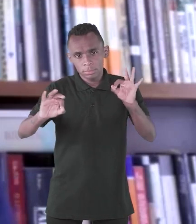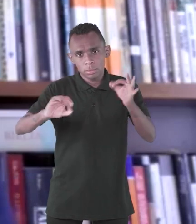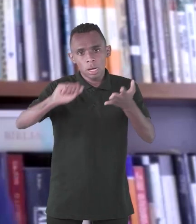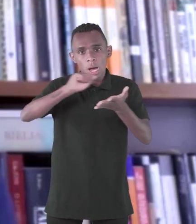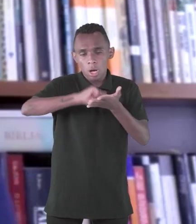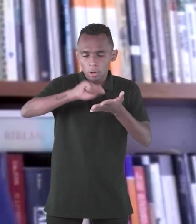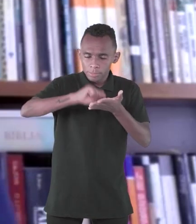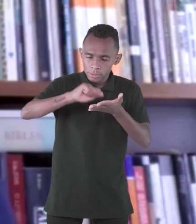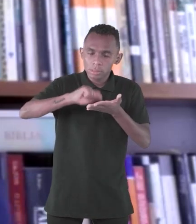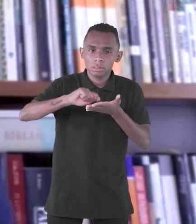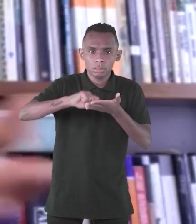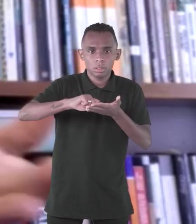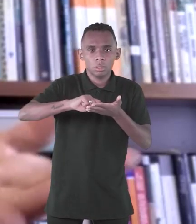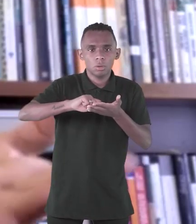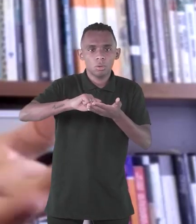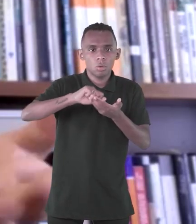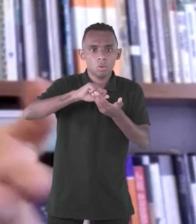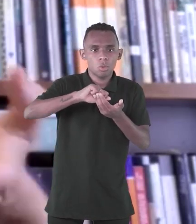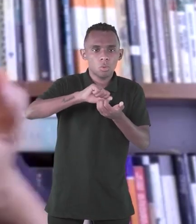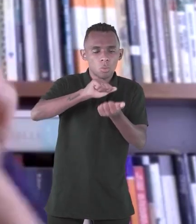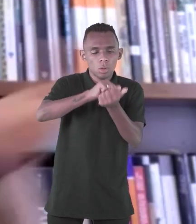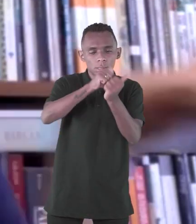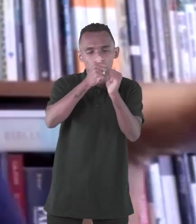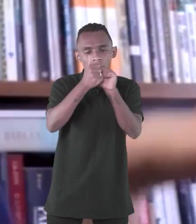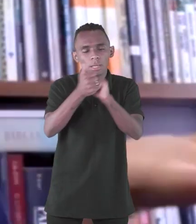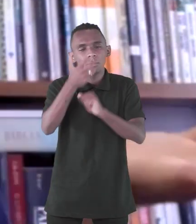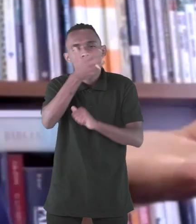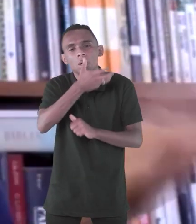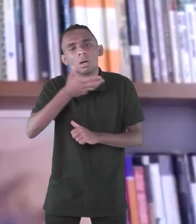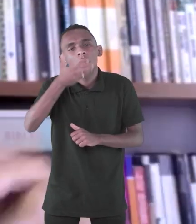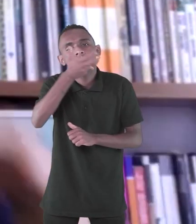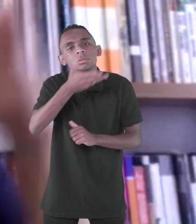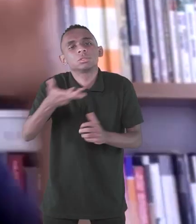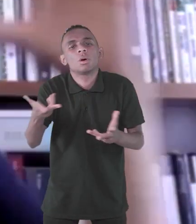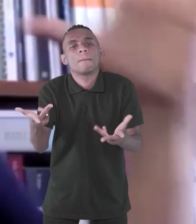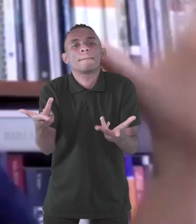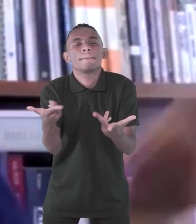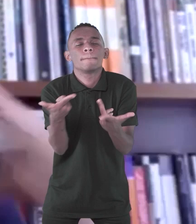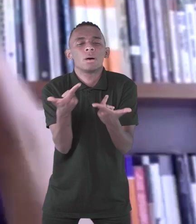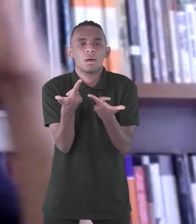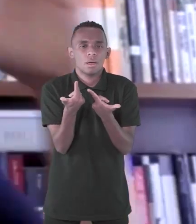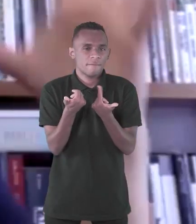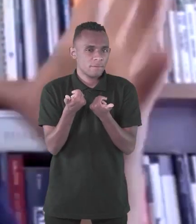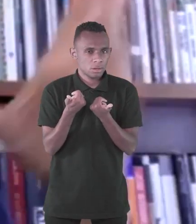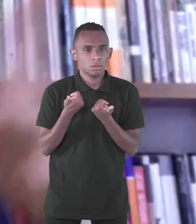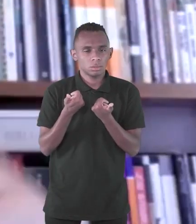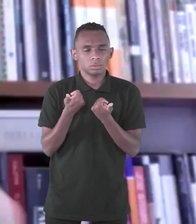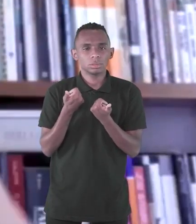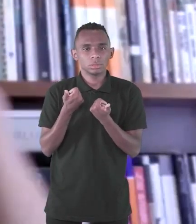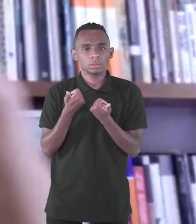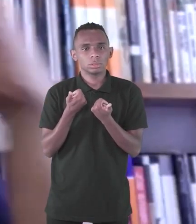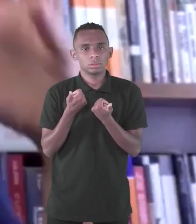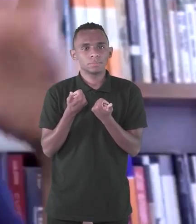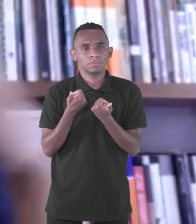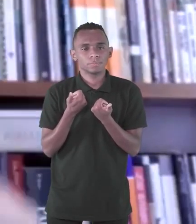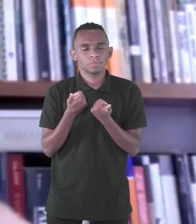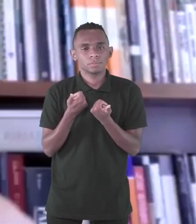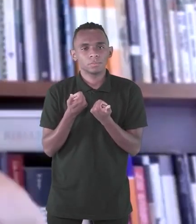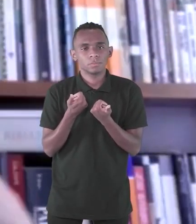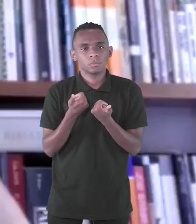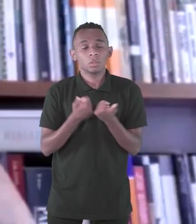coisa só e a canção se apresenta na sua plenitude, né? Naquilo que